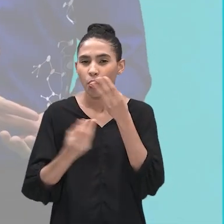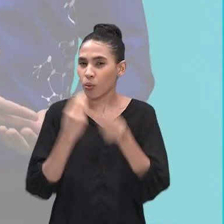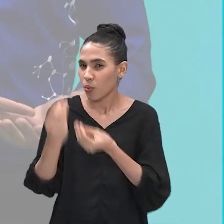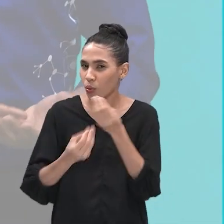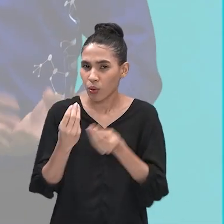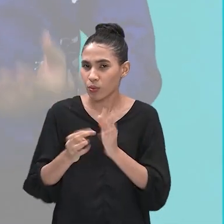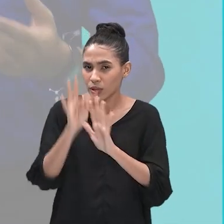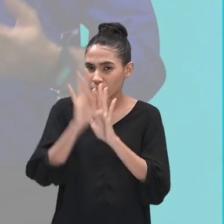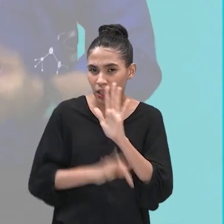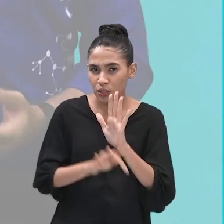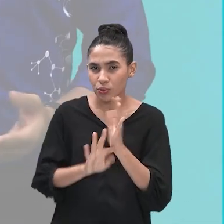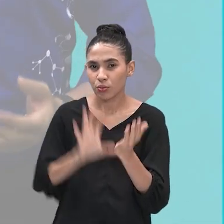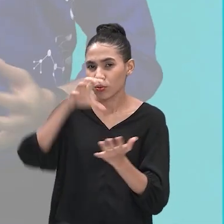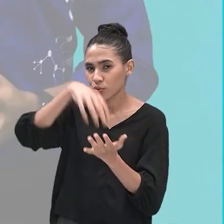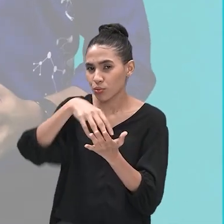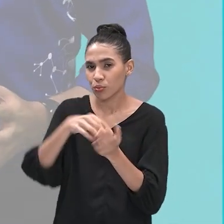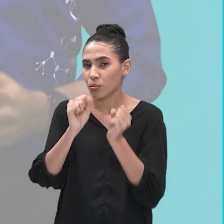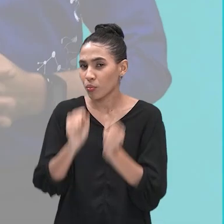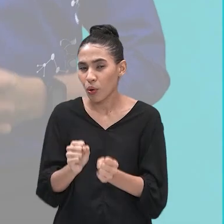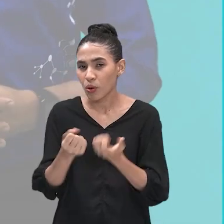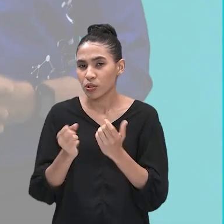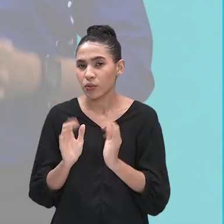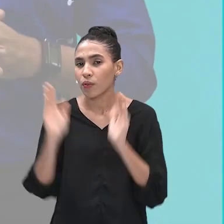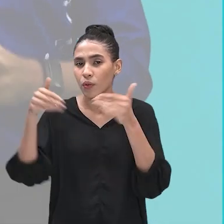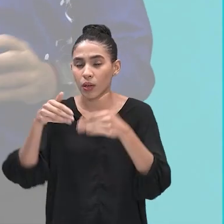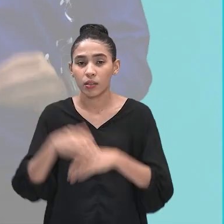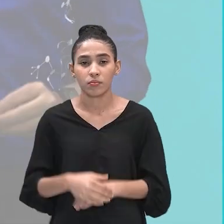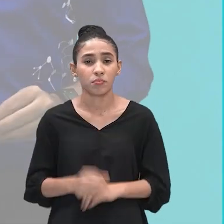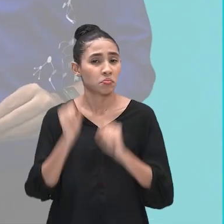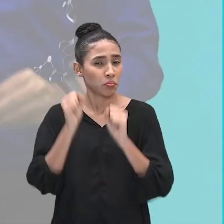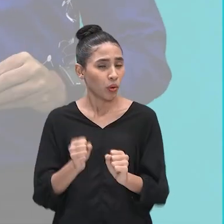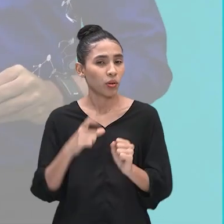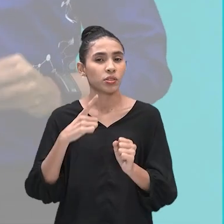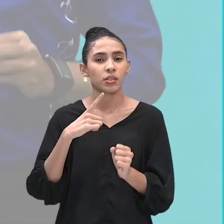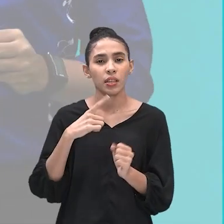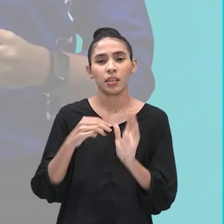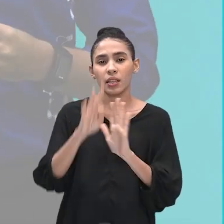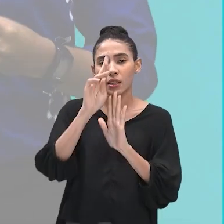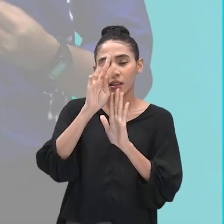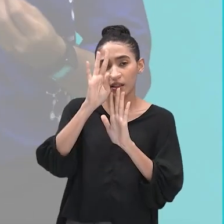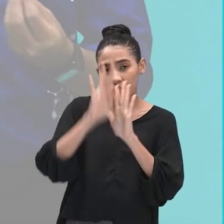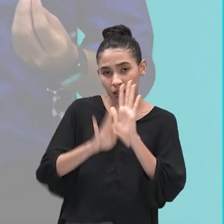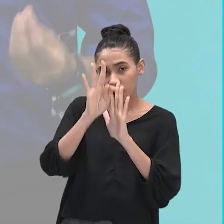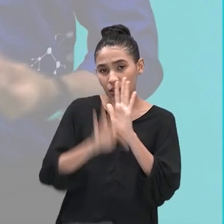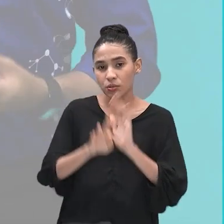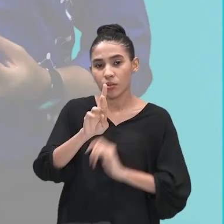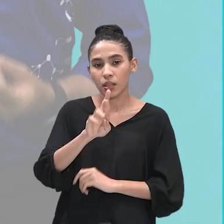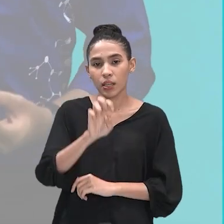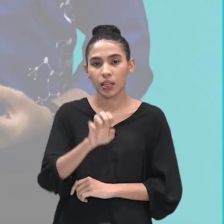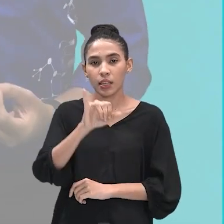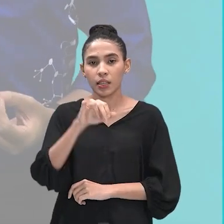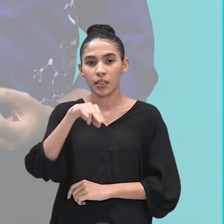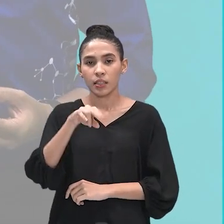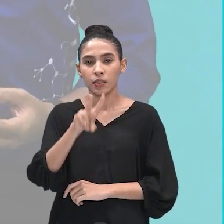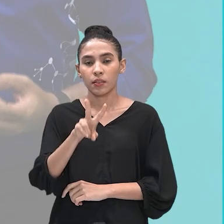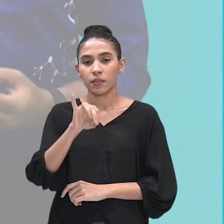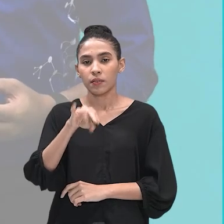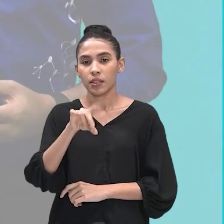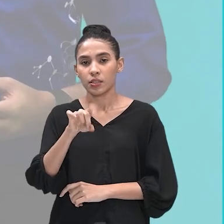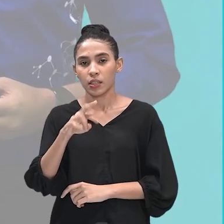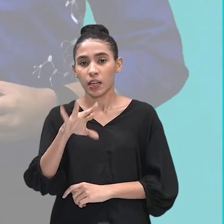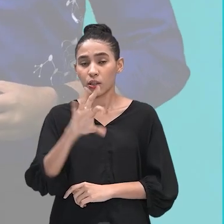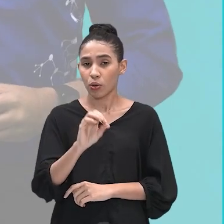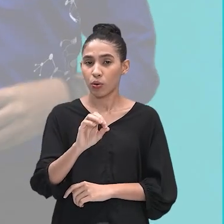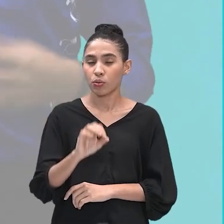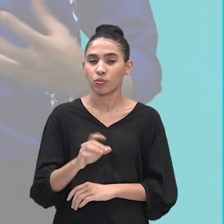pode trabalhar? Pode trabalhar com textos reivindicatórios, certo? Para a gente melhorar, então, aí a